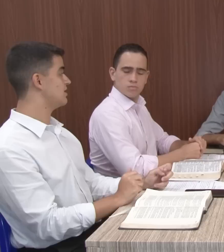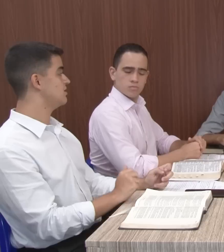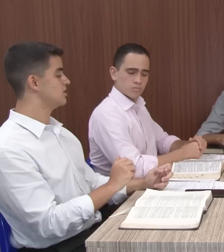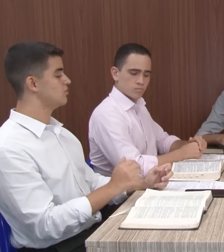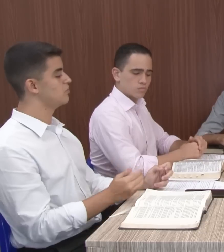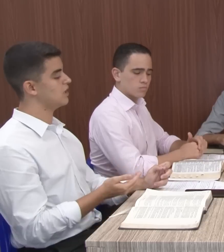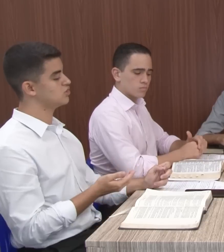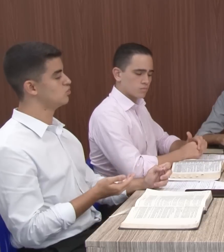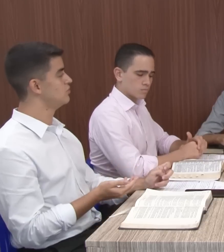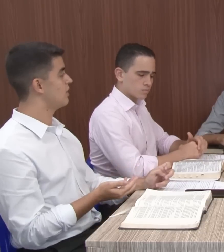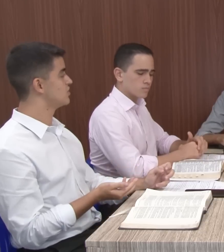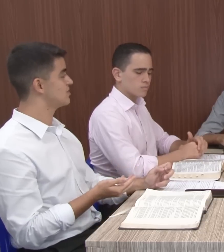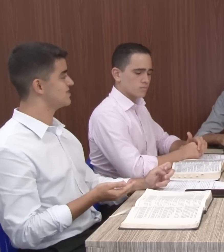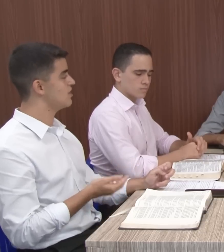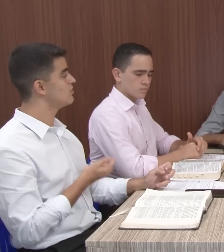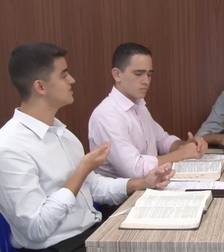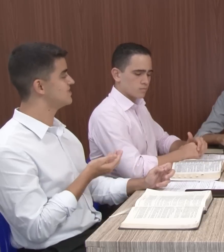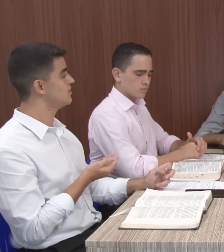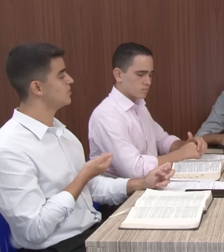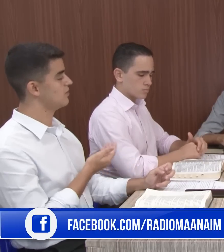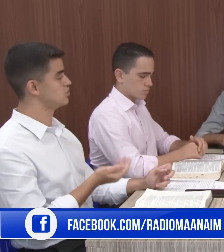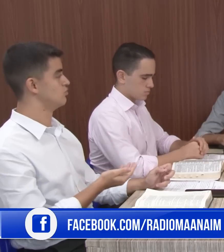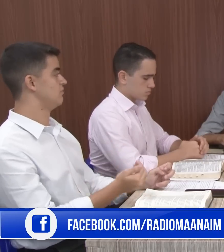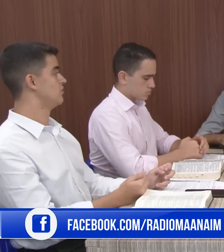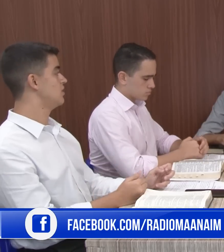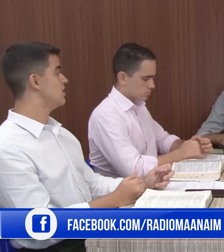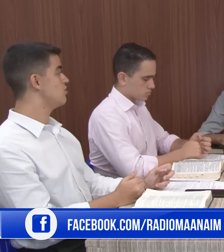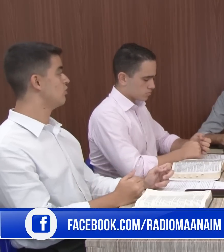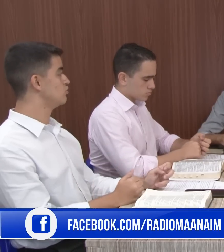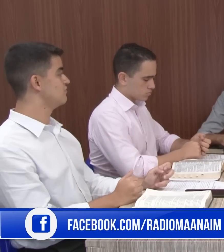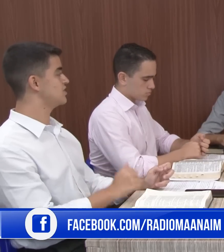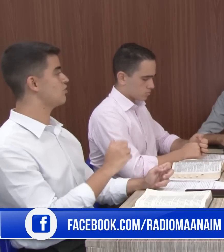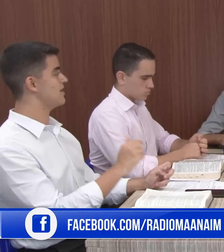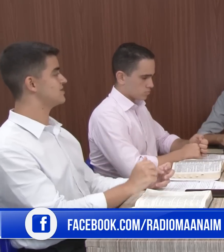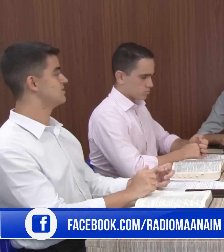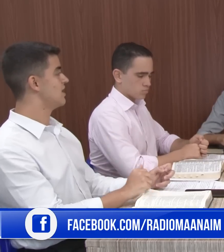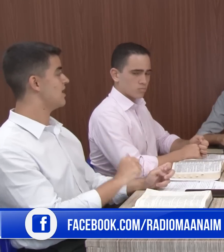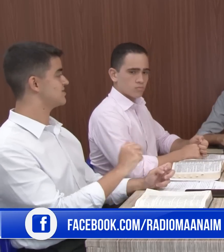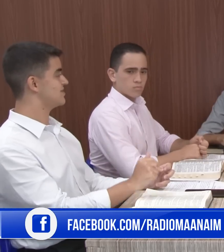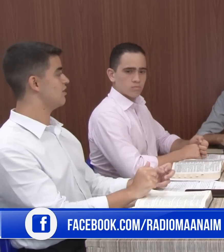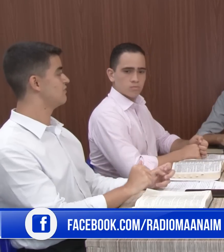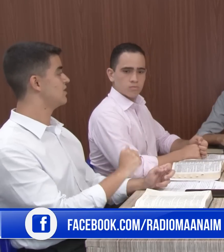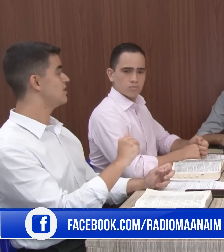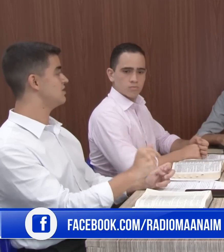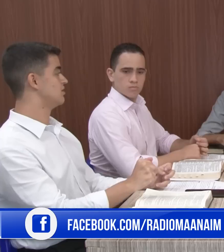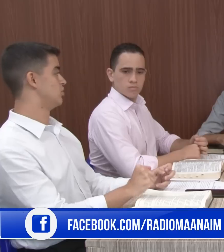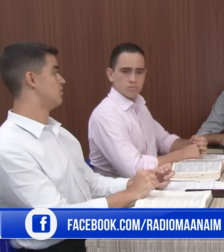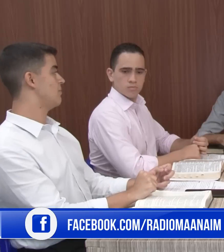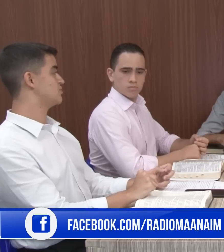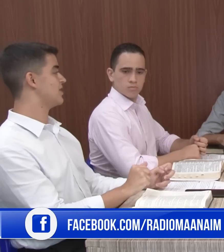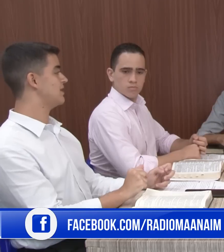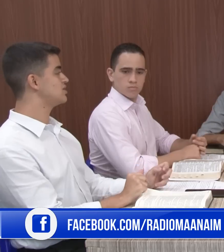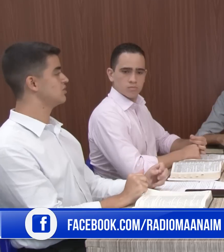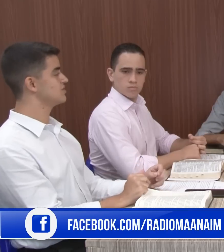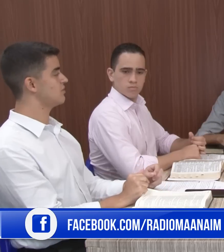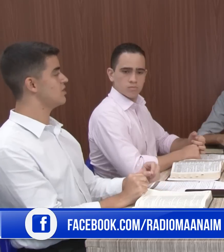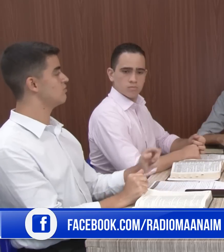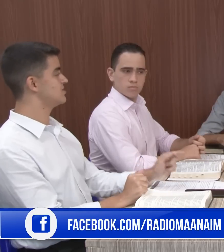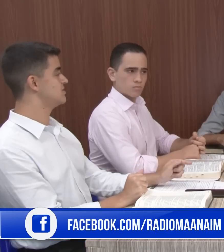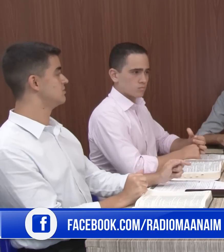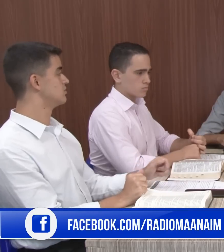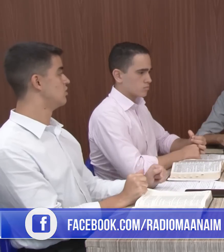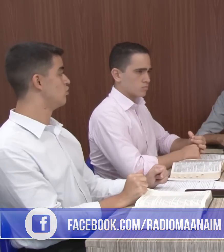candeias que ajudam a pessoa a ser reconhecida perante o noivo. E quando o noivo reconhece, a salva e ama. Mas para aqueles que não